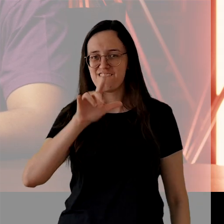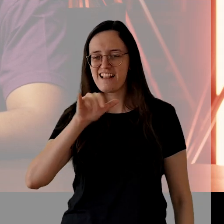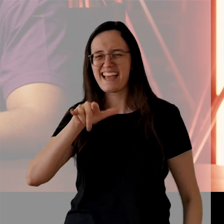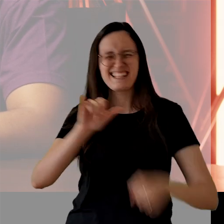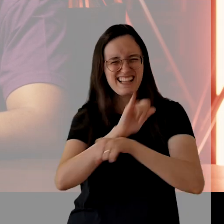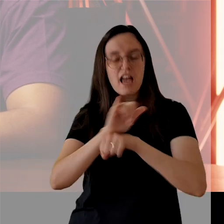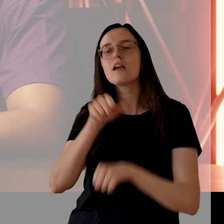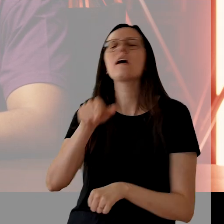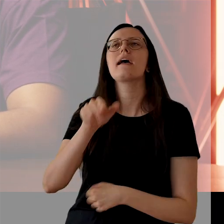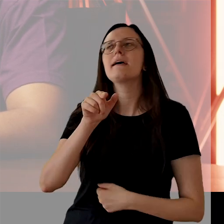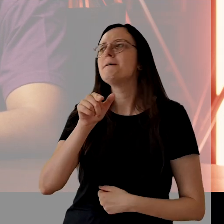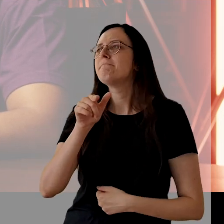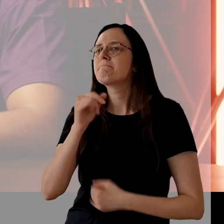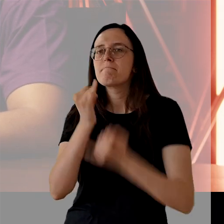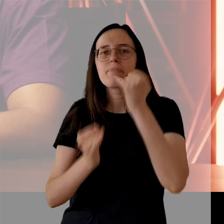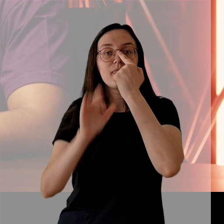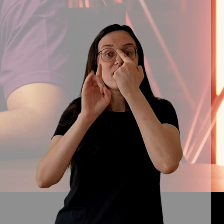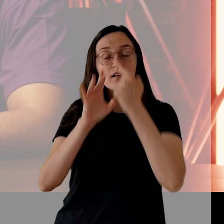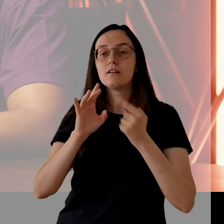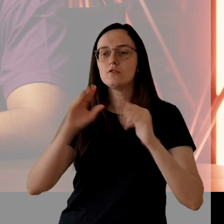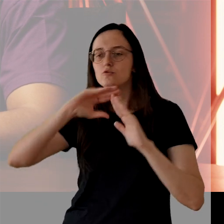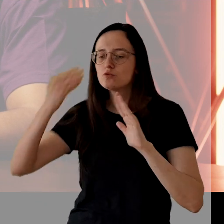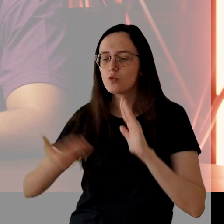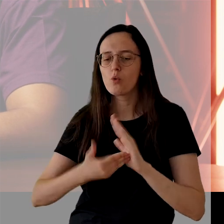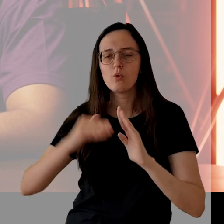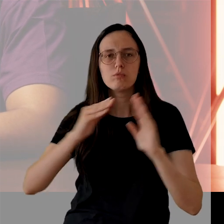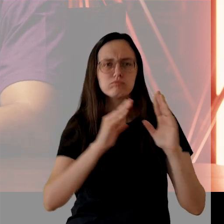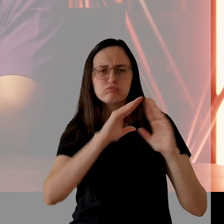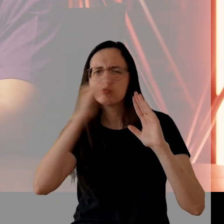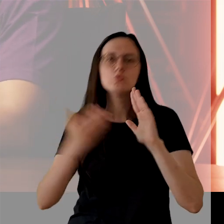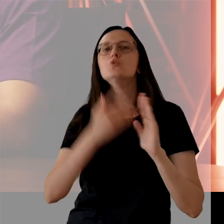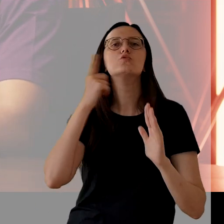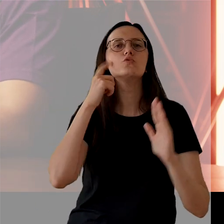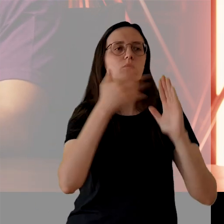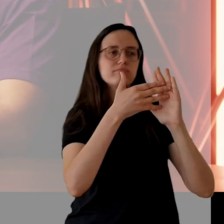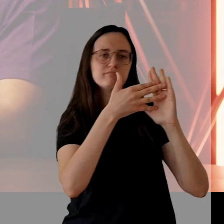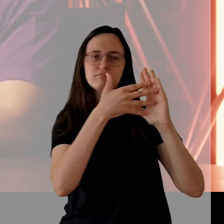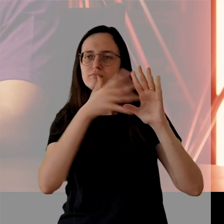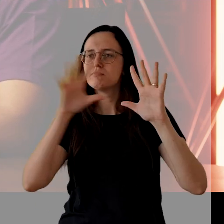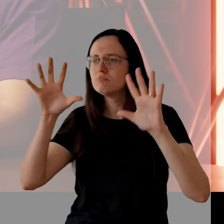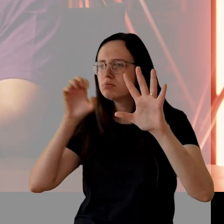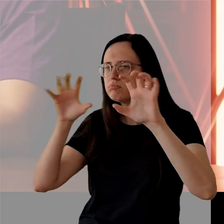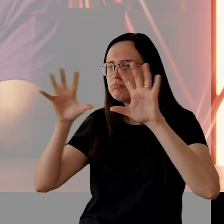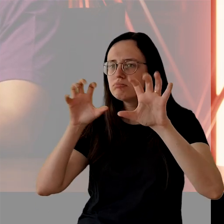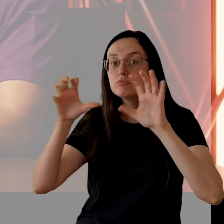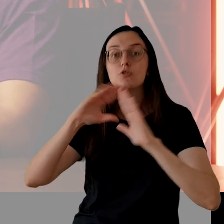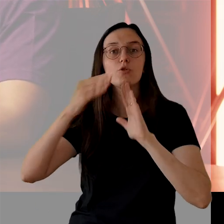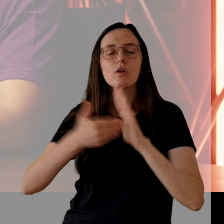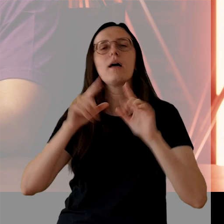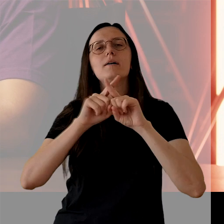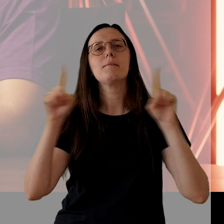você simplesmente reproduzir quase que todos os sons que estão sendo feitos ali, mais do que